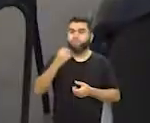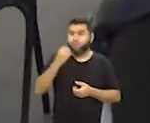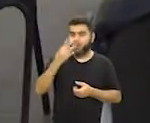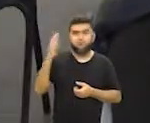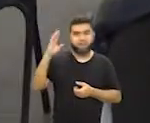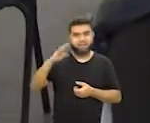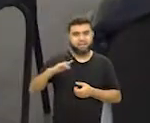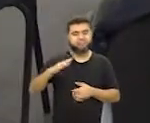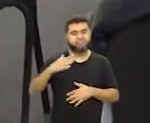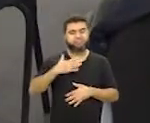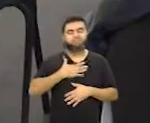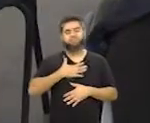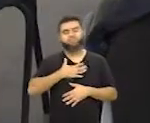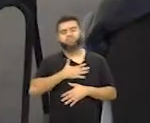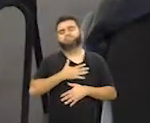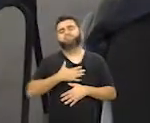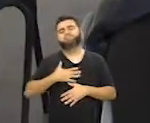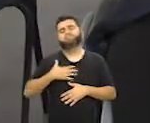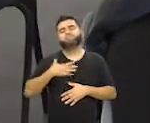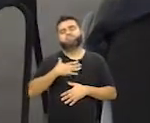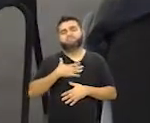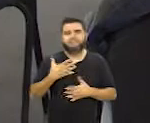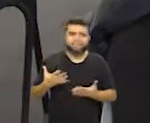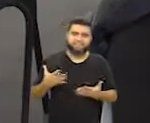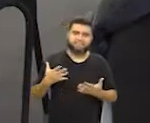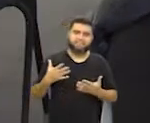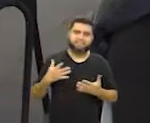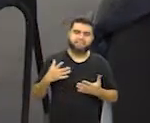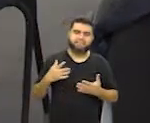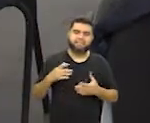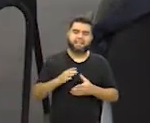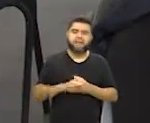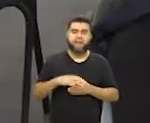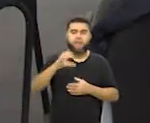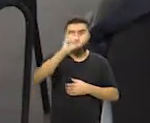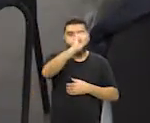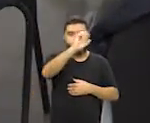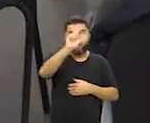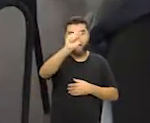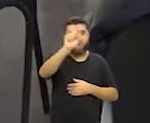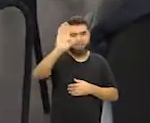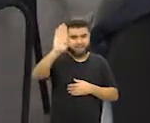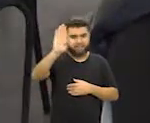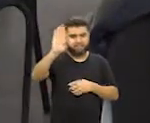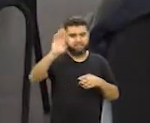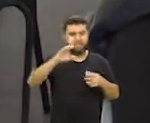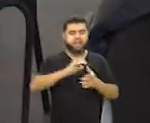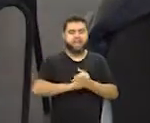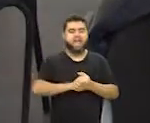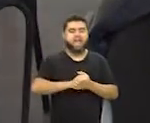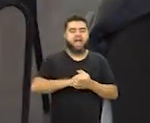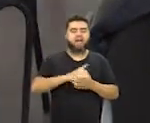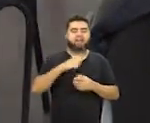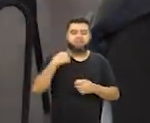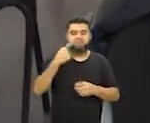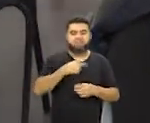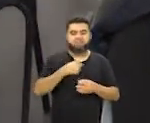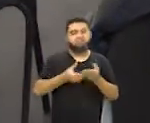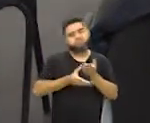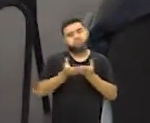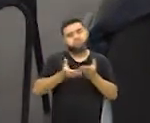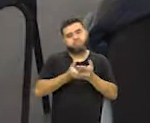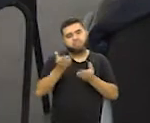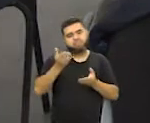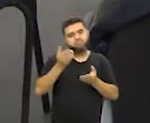Boa tarde a todos. É com prazer que nós da Ordem dos Advogados participamos do movimento,